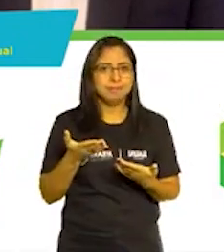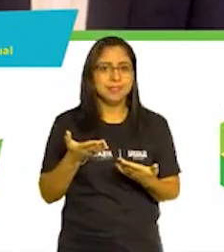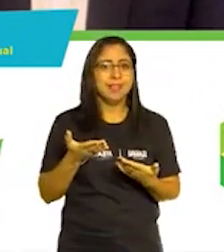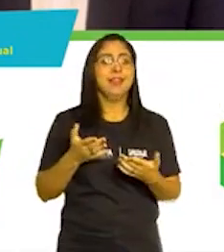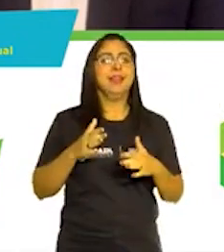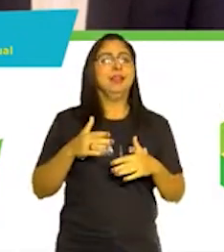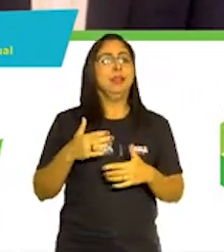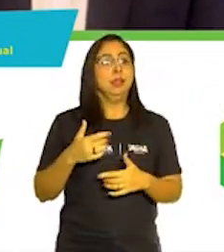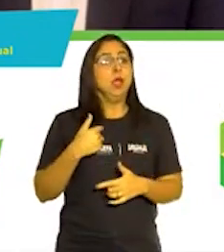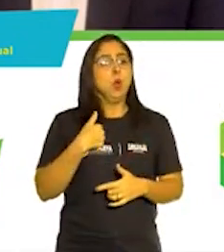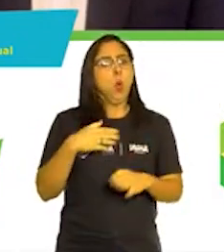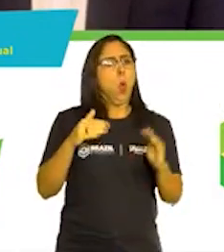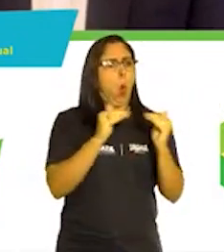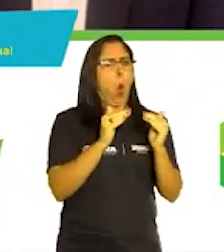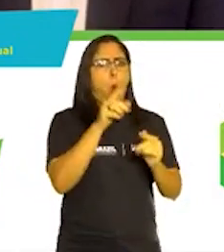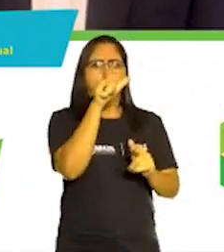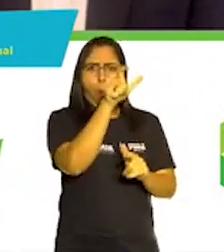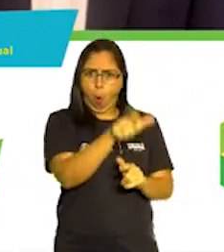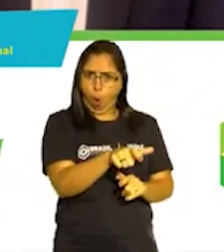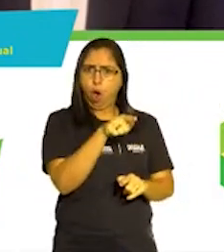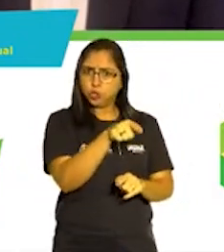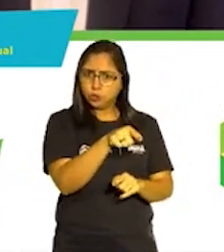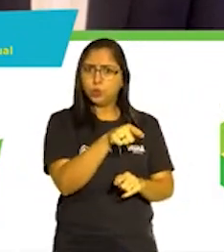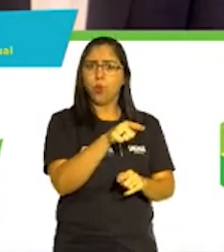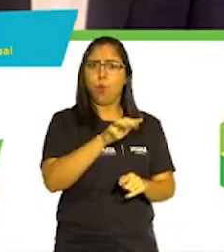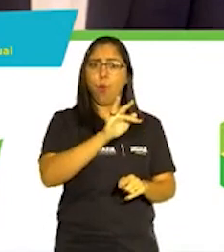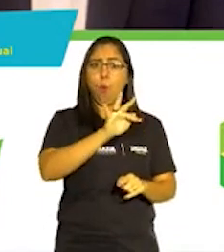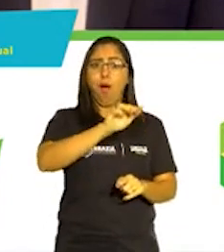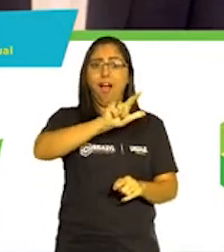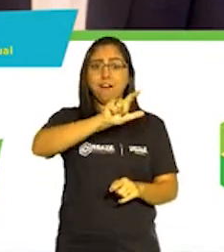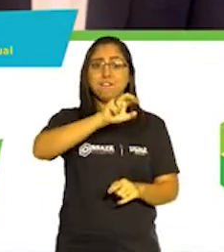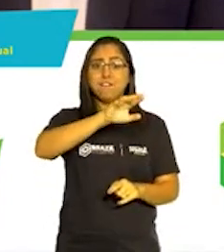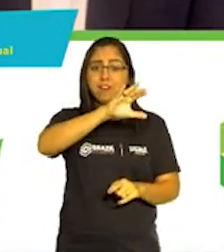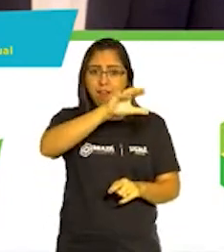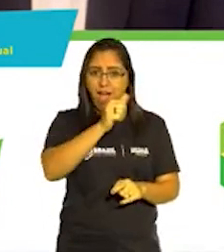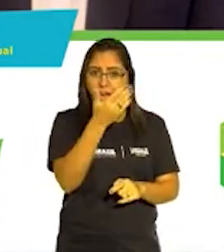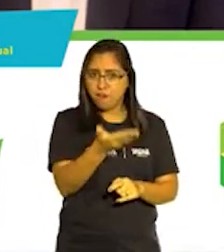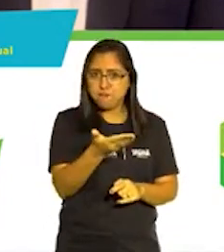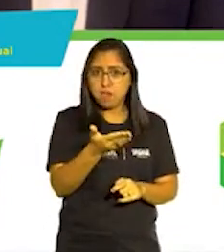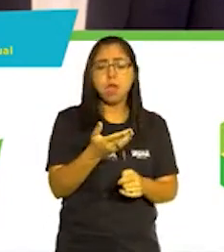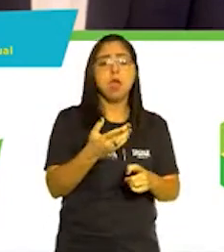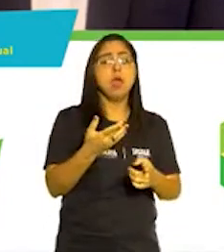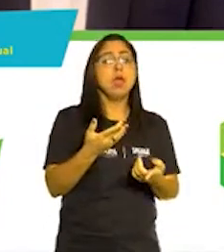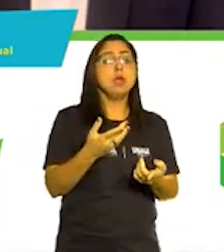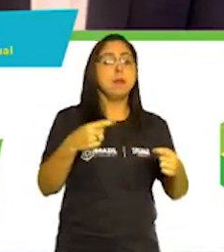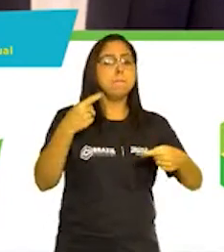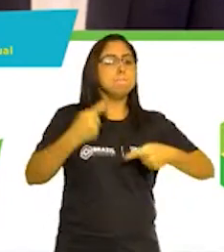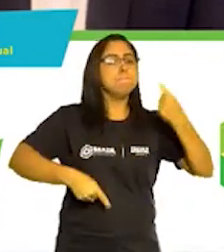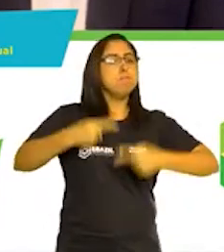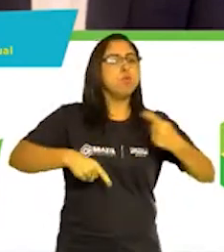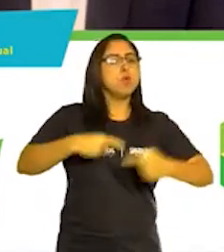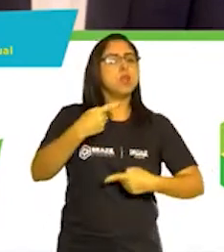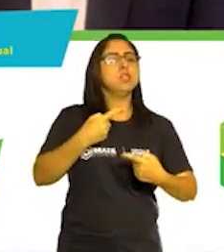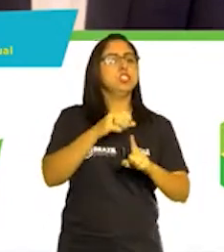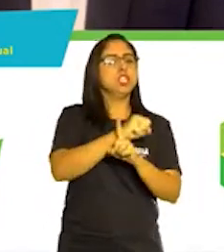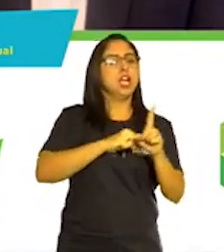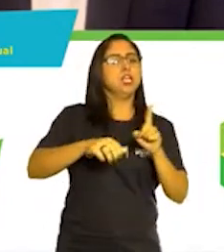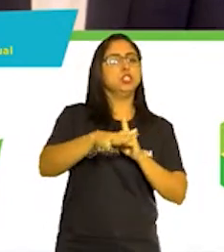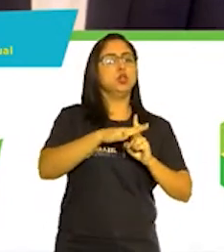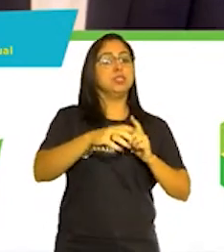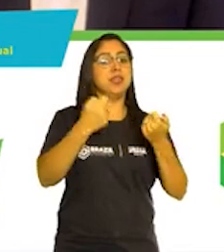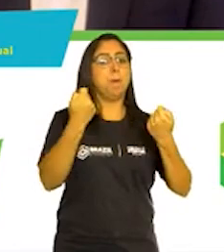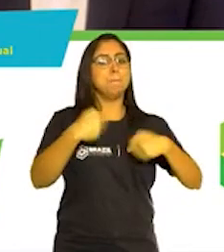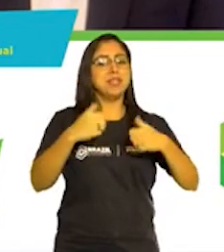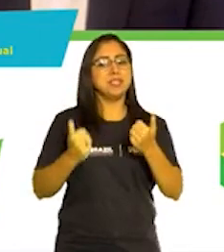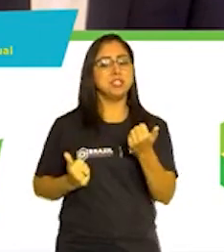eu concordo totalmente, não existe política social sem apoio. Quem faz política social no